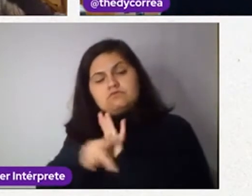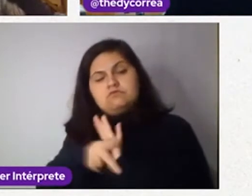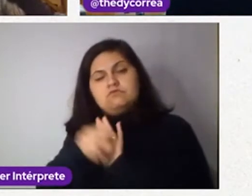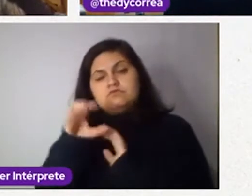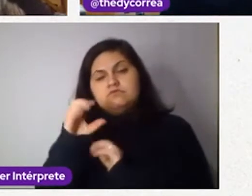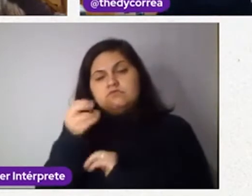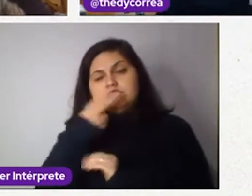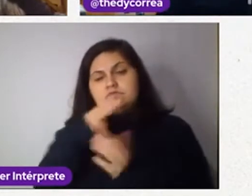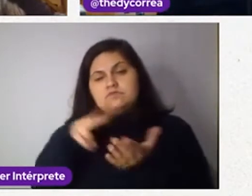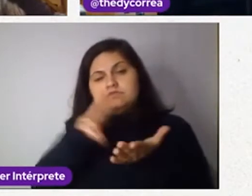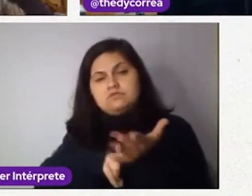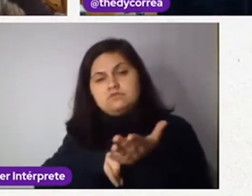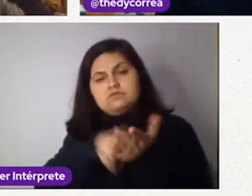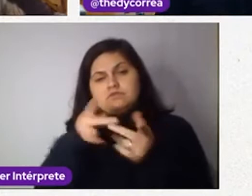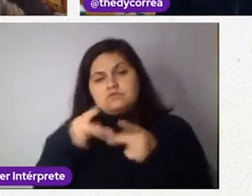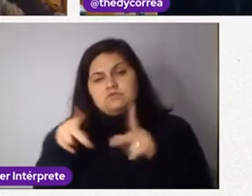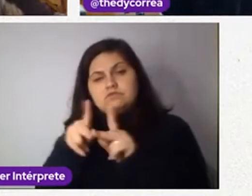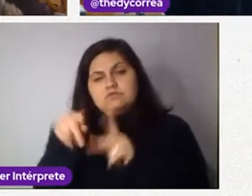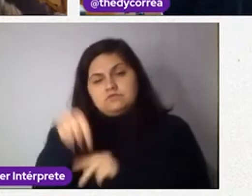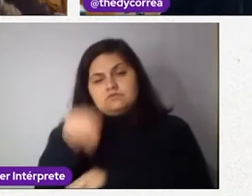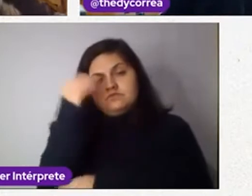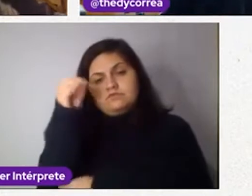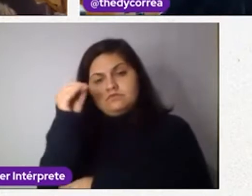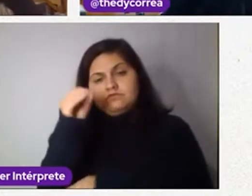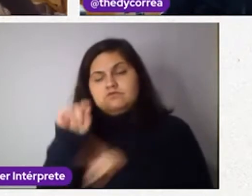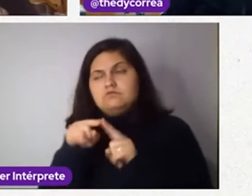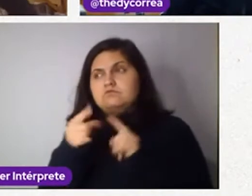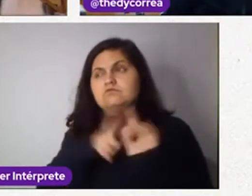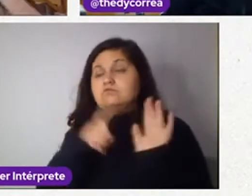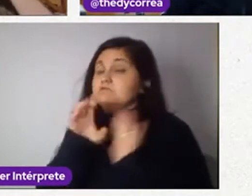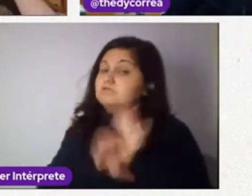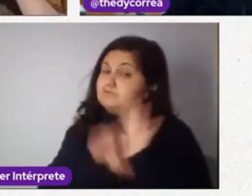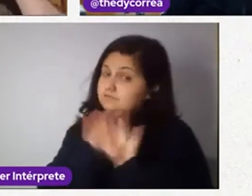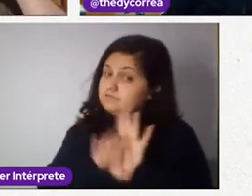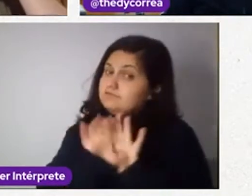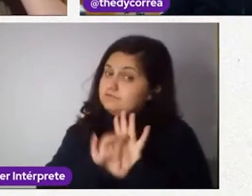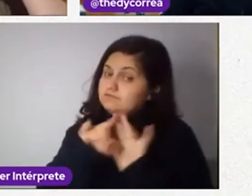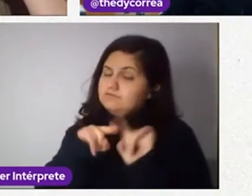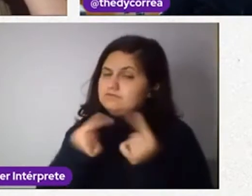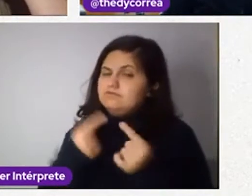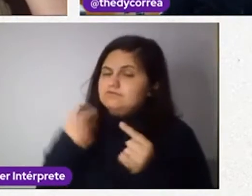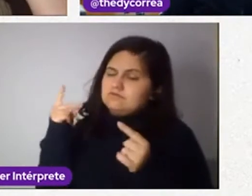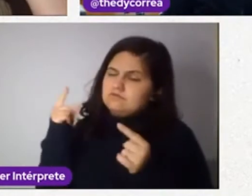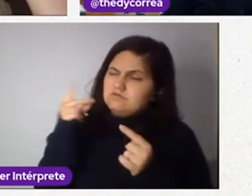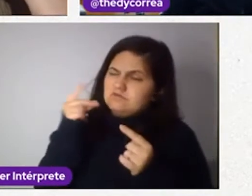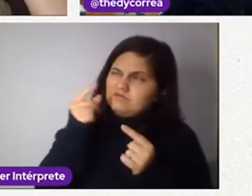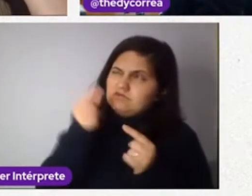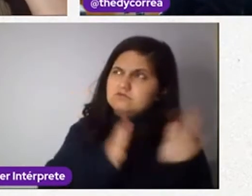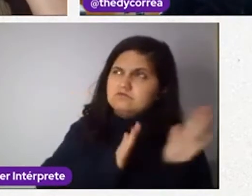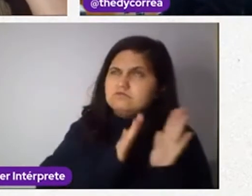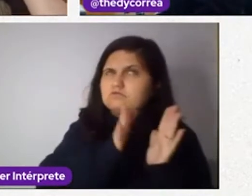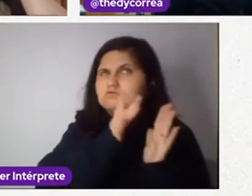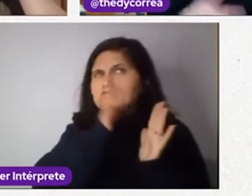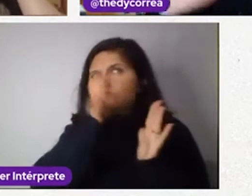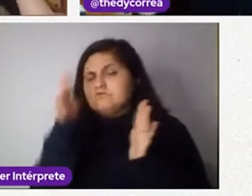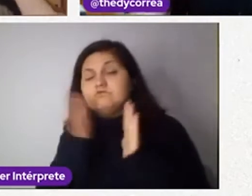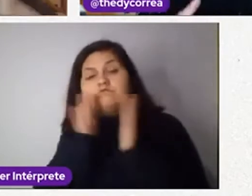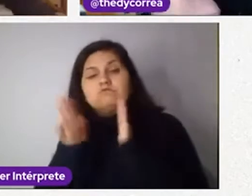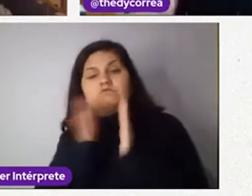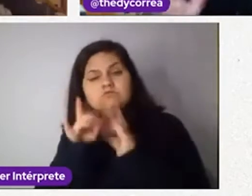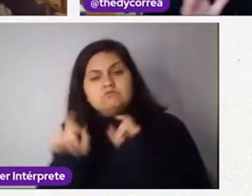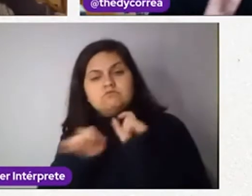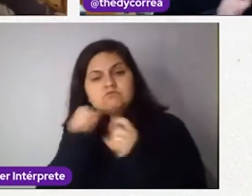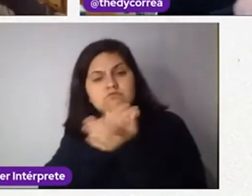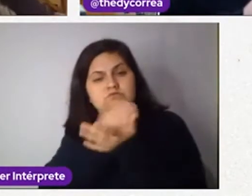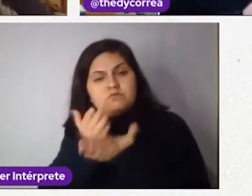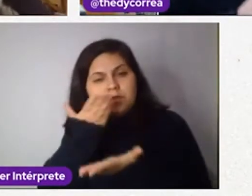Ah, Tem isso no currículo. Mas aí ficou um tempo que eu comecei a